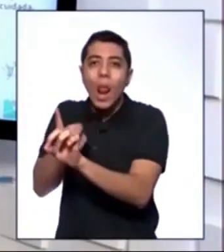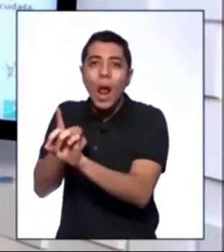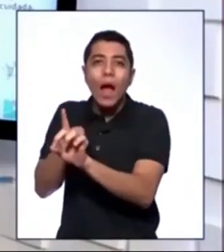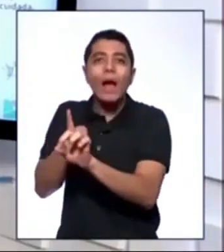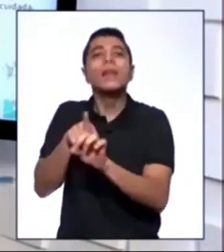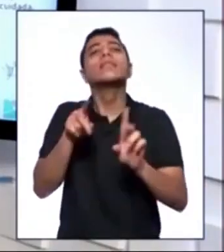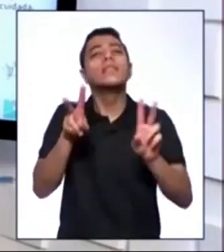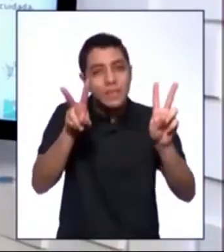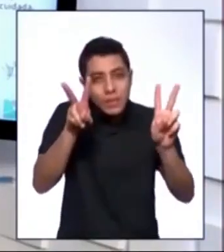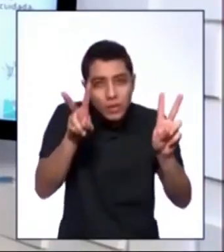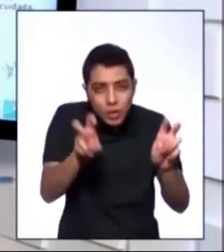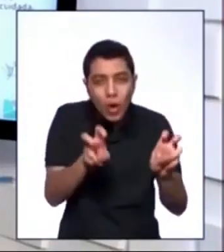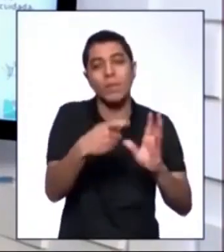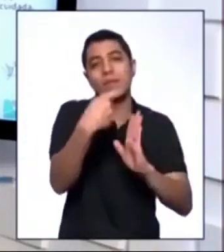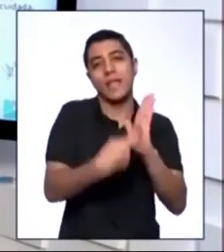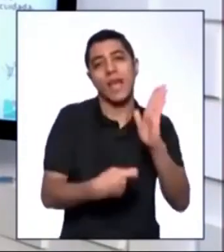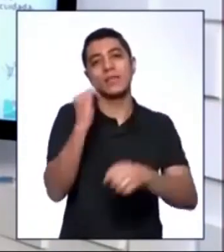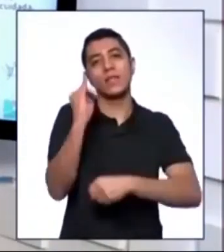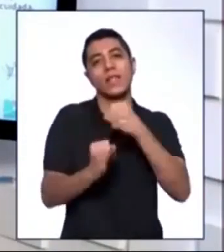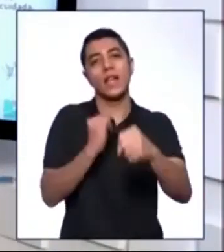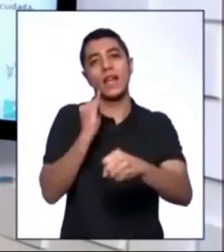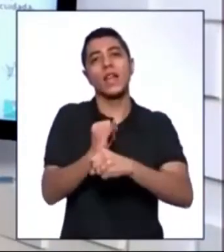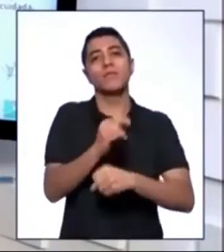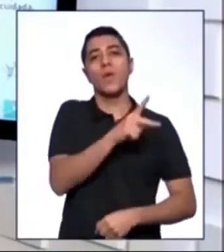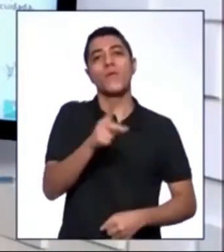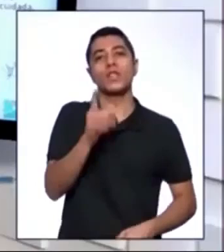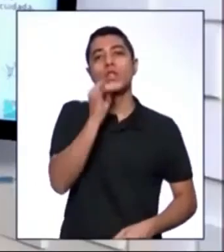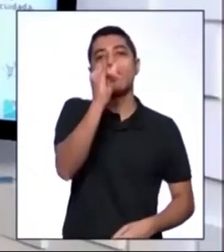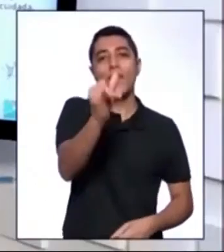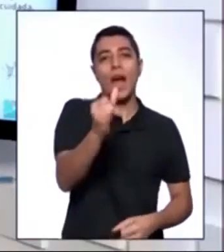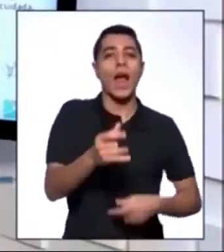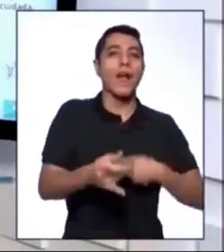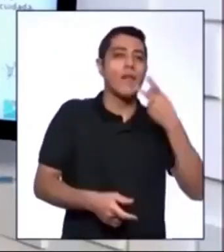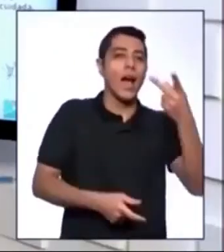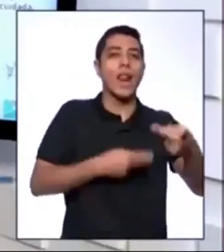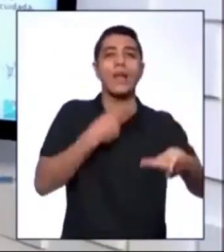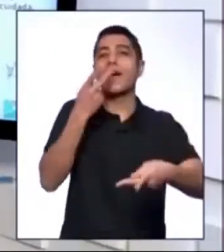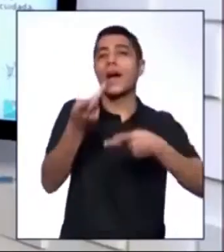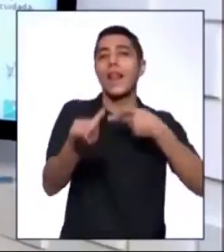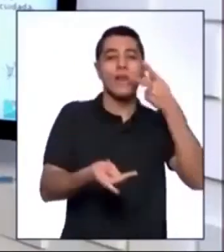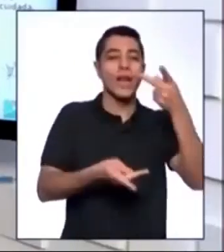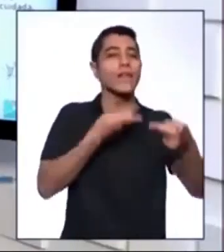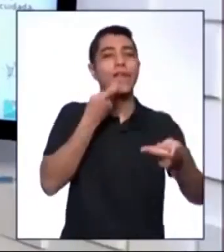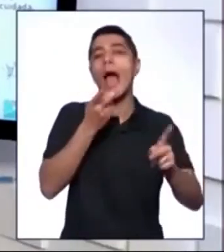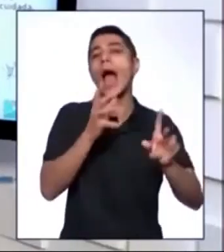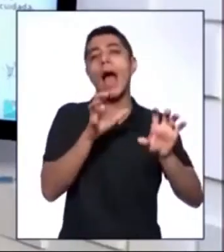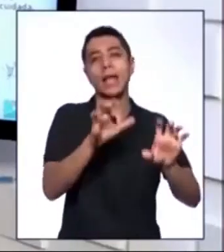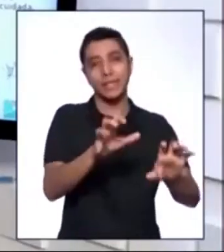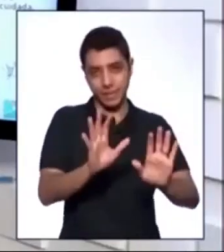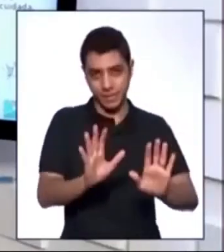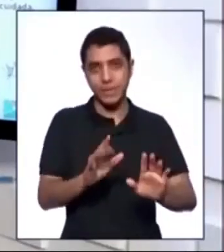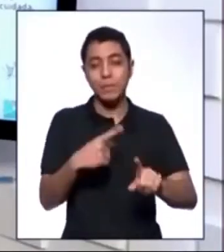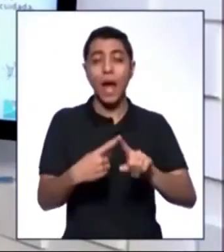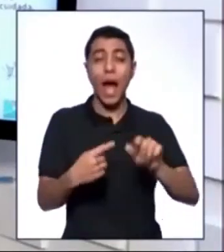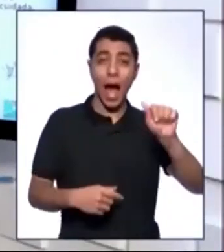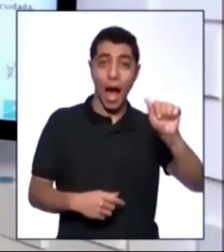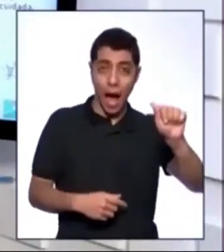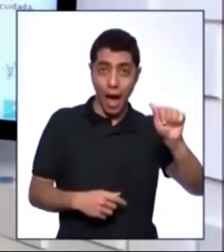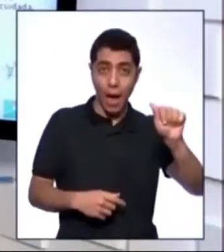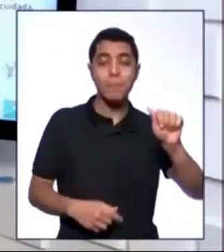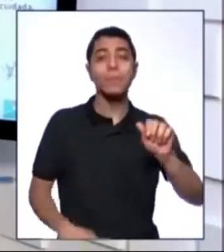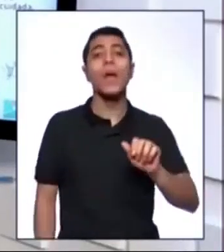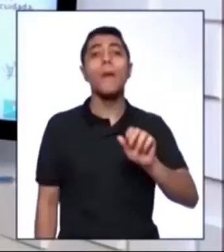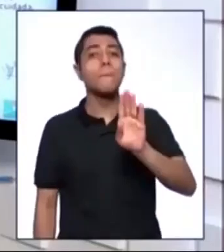esses textos da internet na fala dos seus professores. Então é engraçado porque tanto a A, quanto a B, quanto a